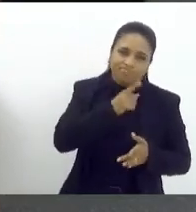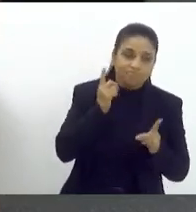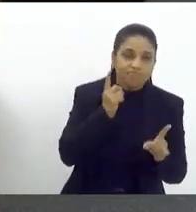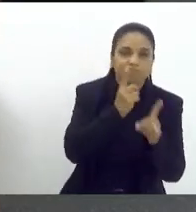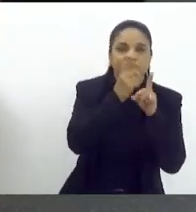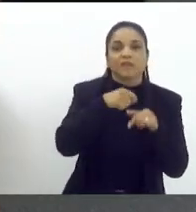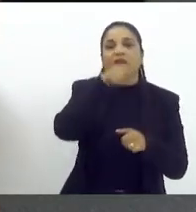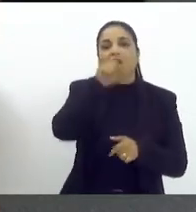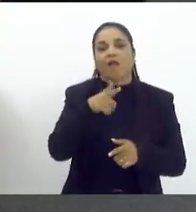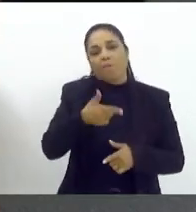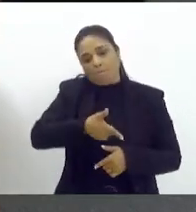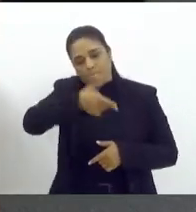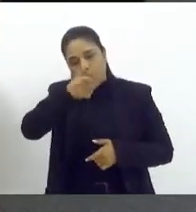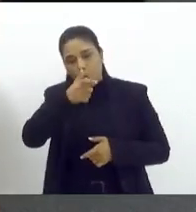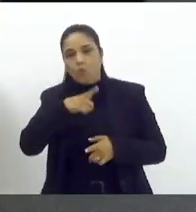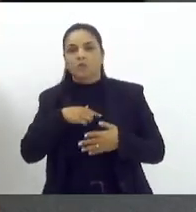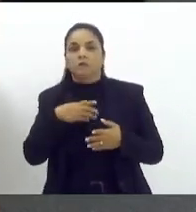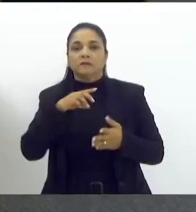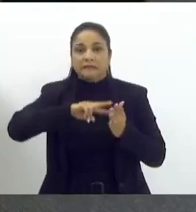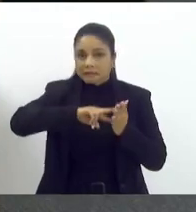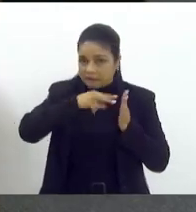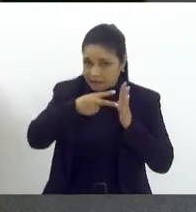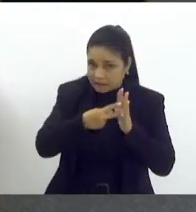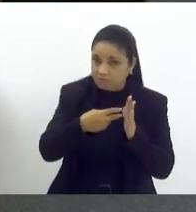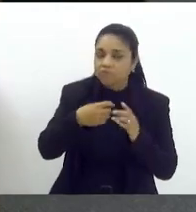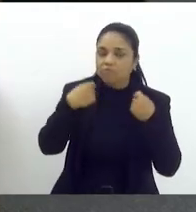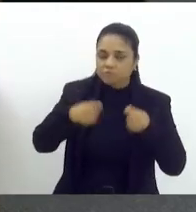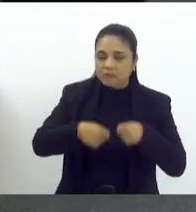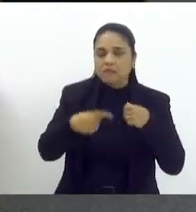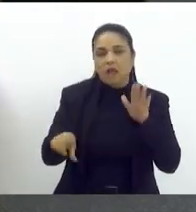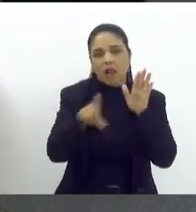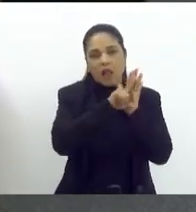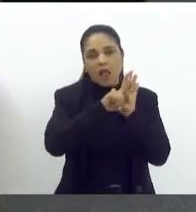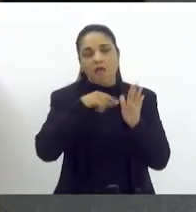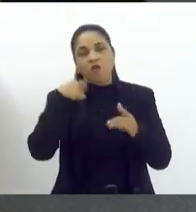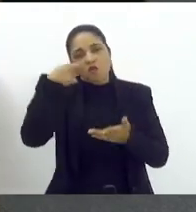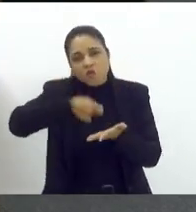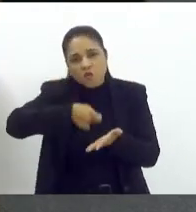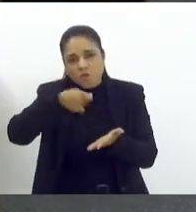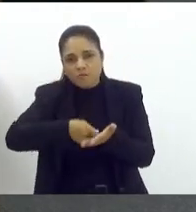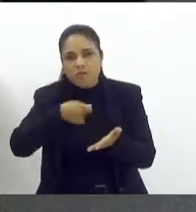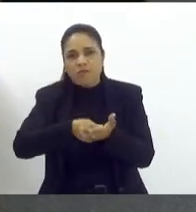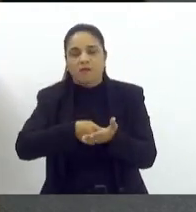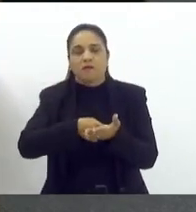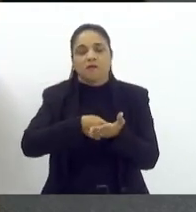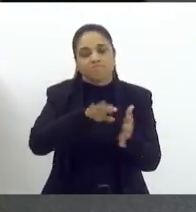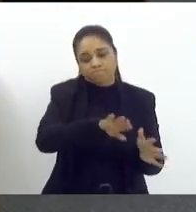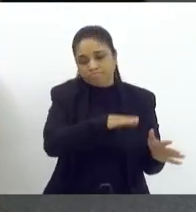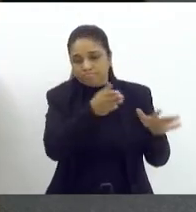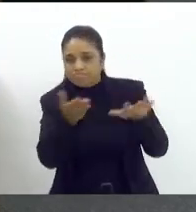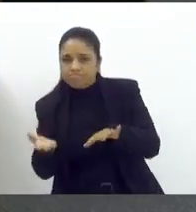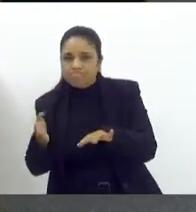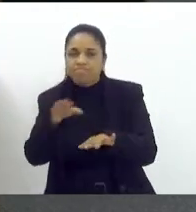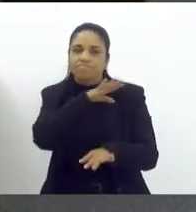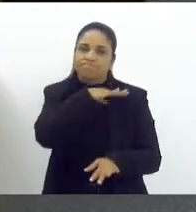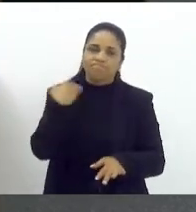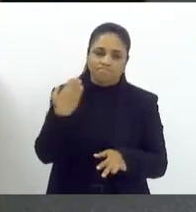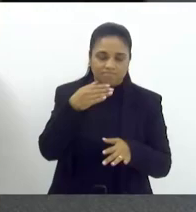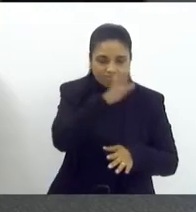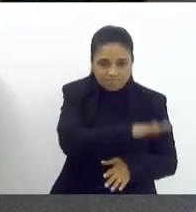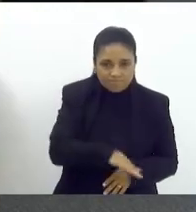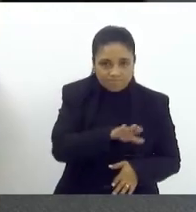Então nesse sentido é fundamental que essa lei se cumpra para que o assassinato de crianças e adolescentes